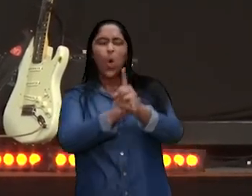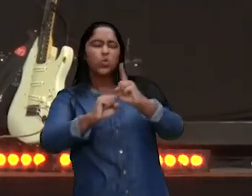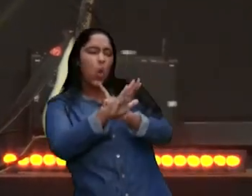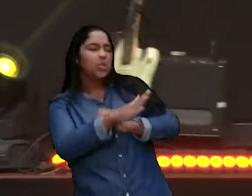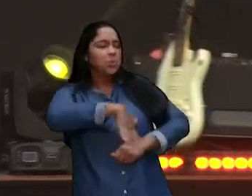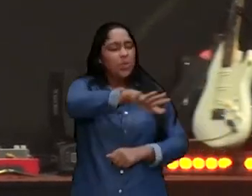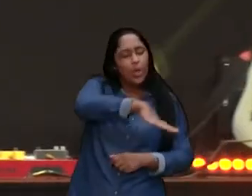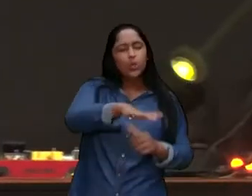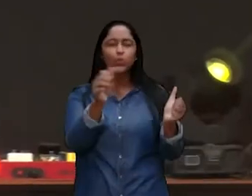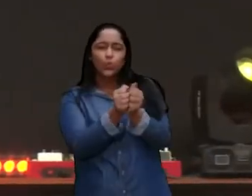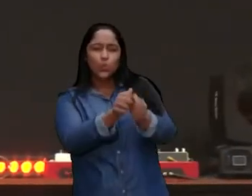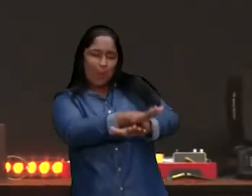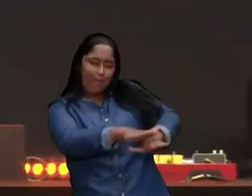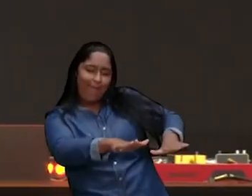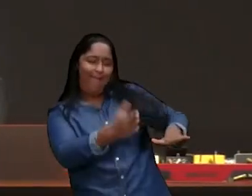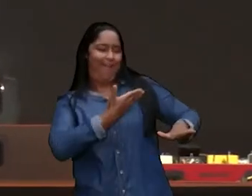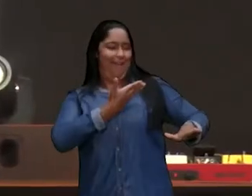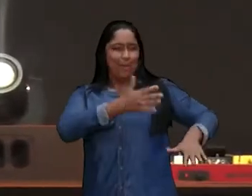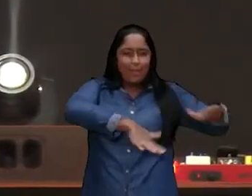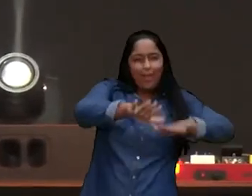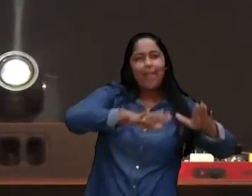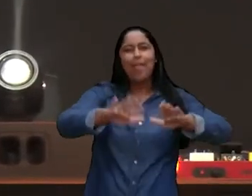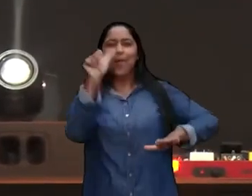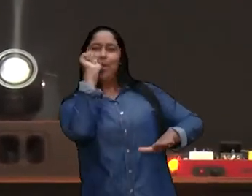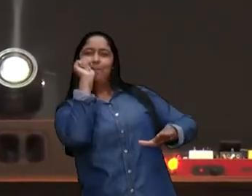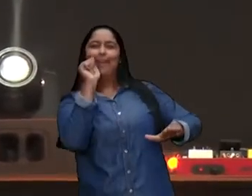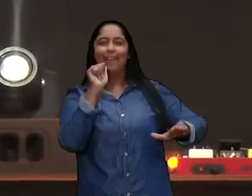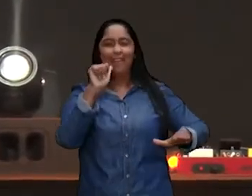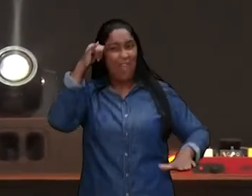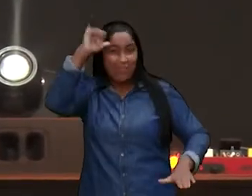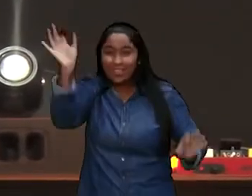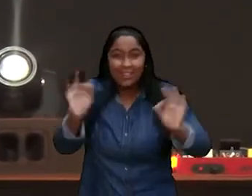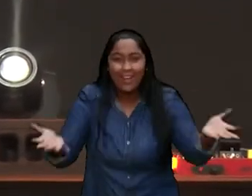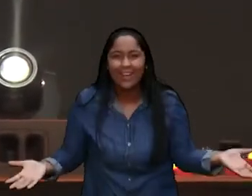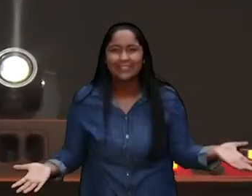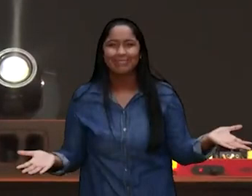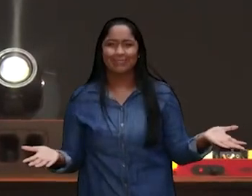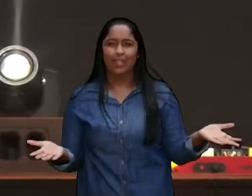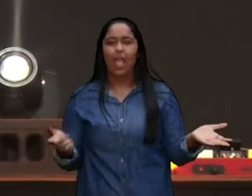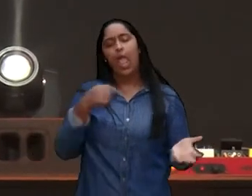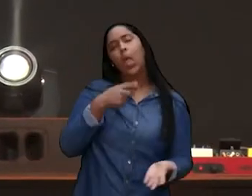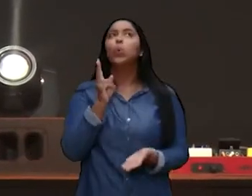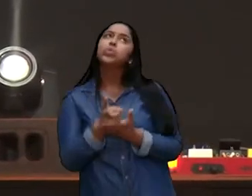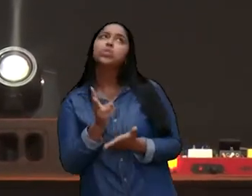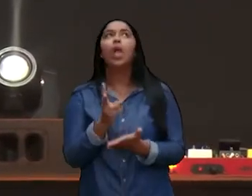ver como é que vai ser a reação vamos ver se vai ser tranquilo uma pessoa que bebe todo dia ela é alcoólatra